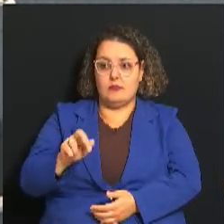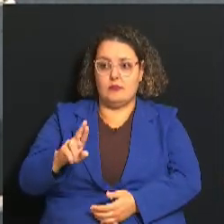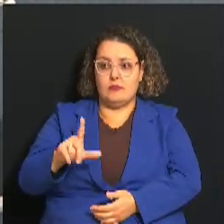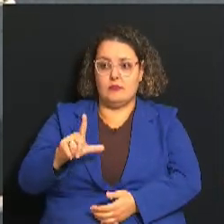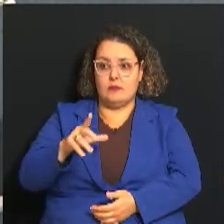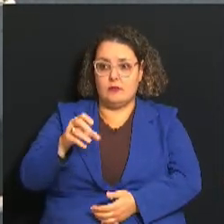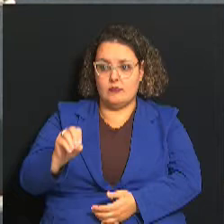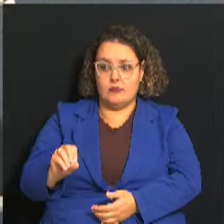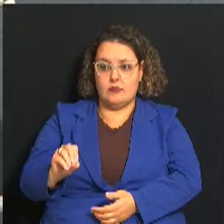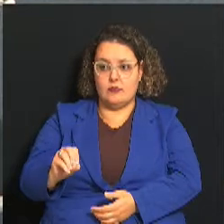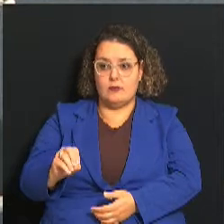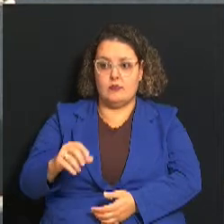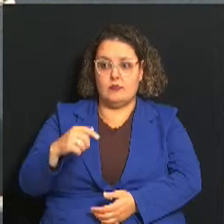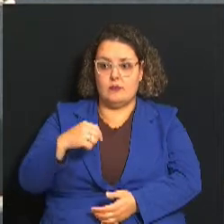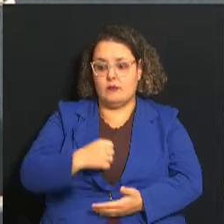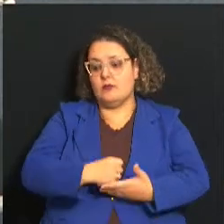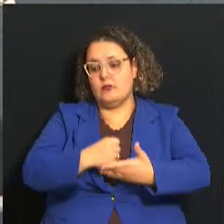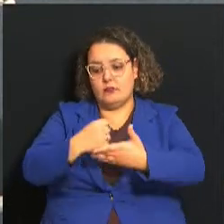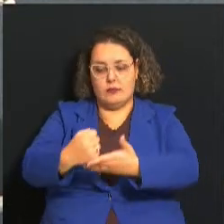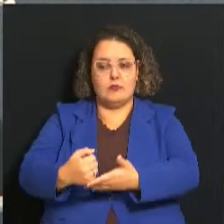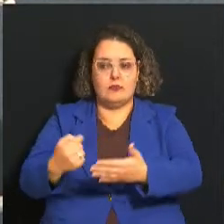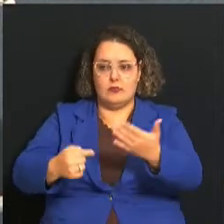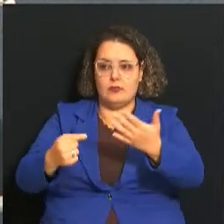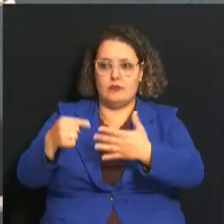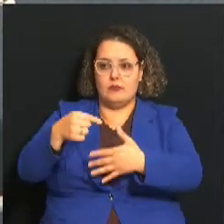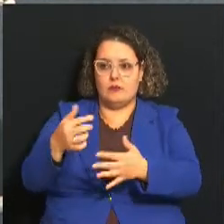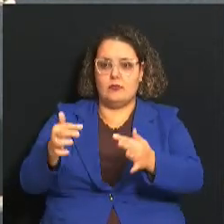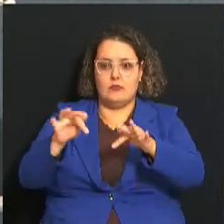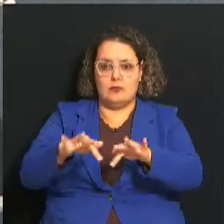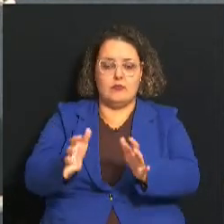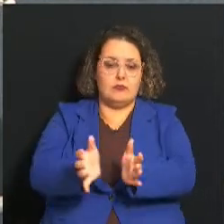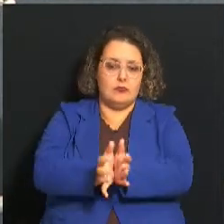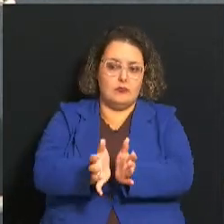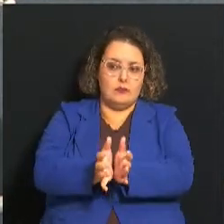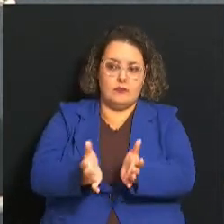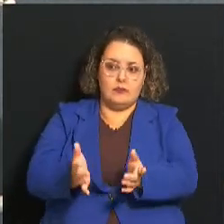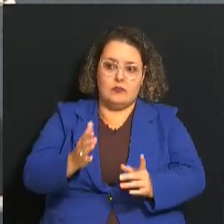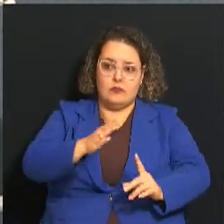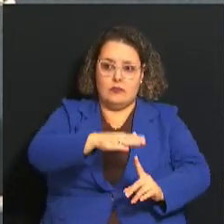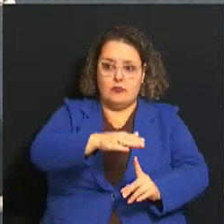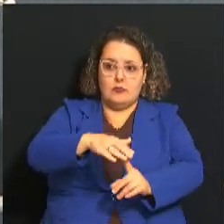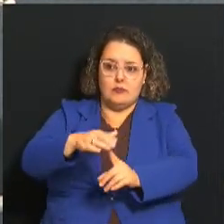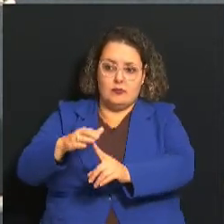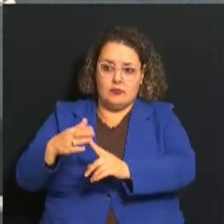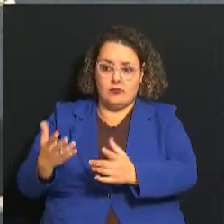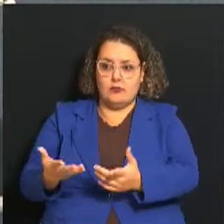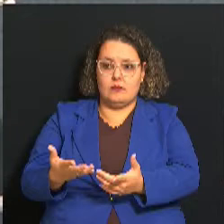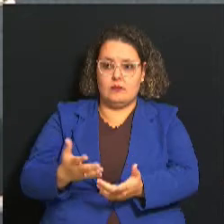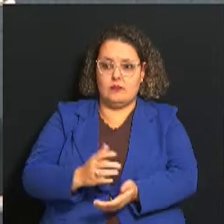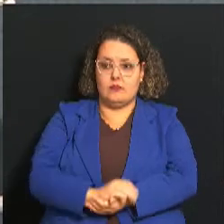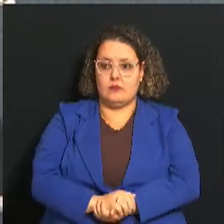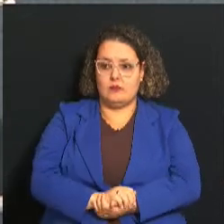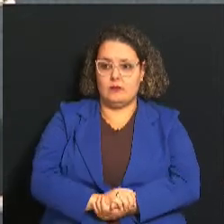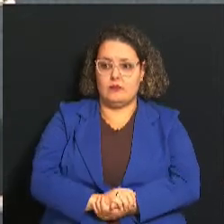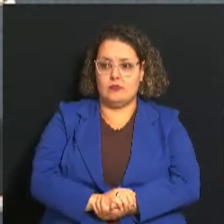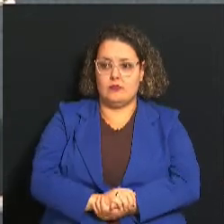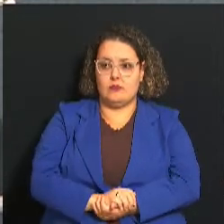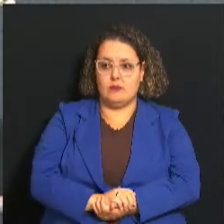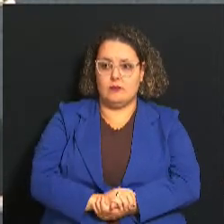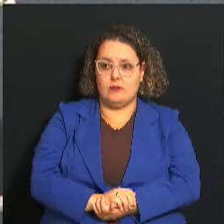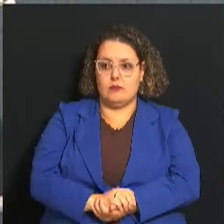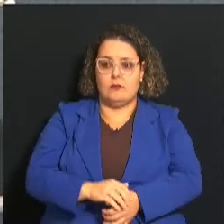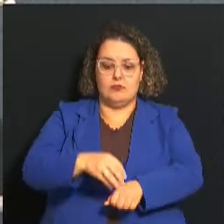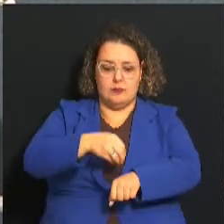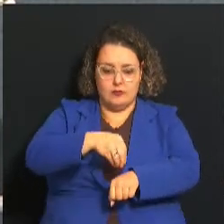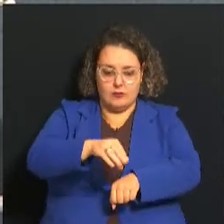nossas questões e, no final, a Comissão de Meio Ambiente foi quem encaminhou todas